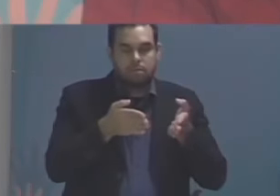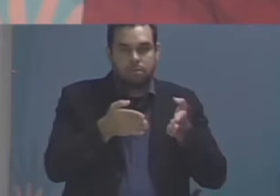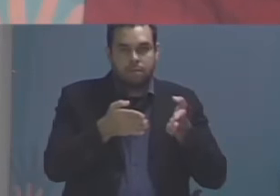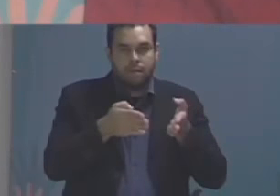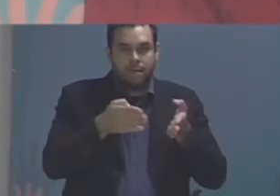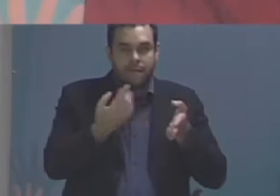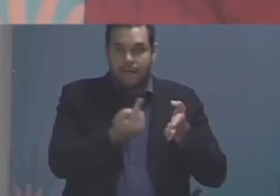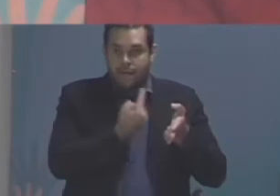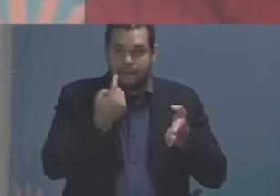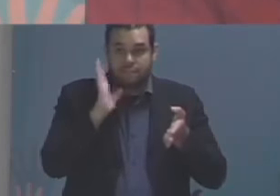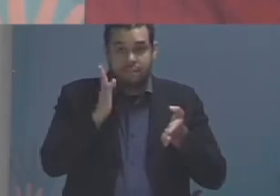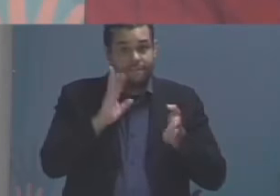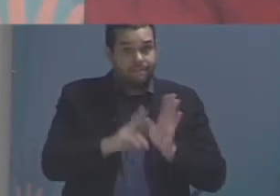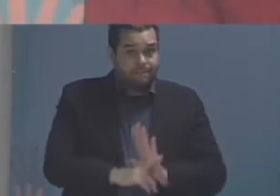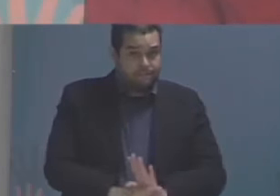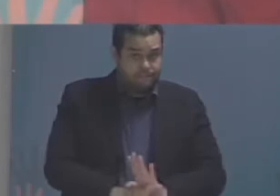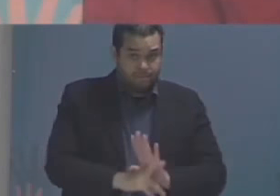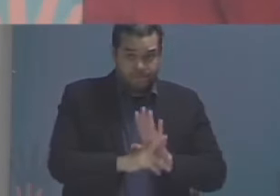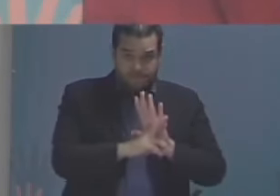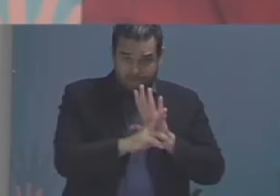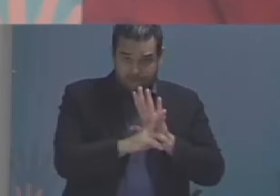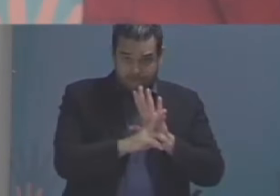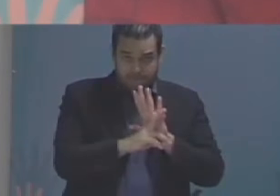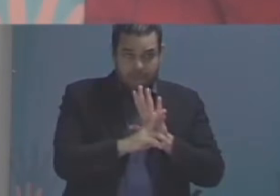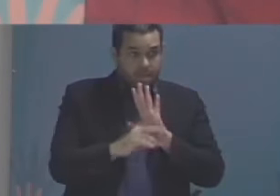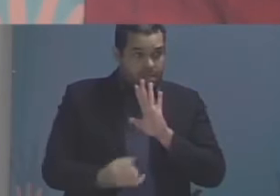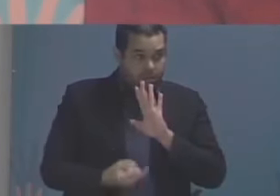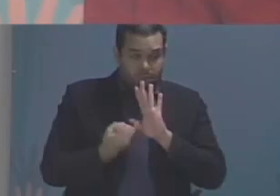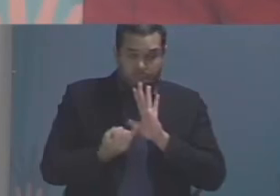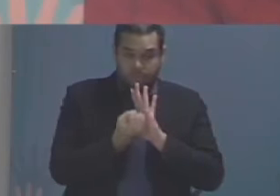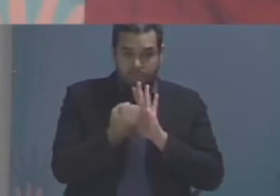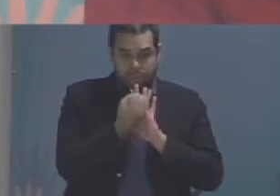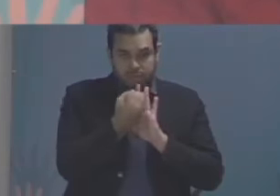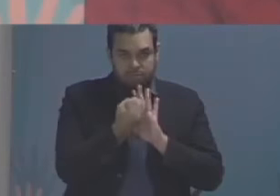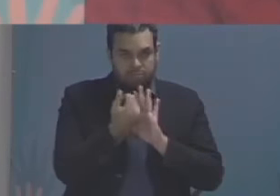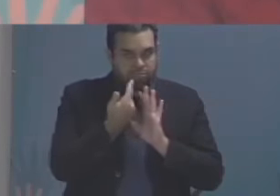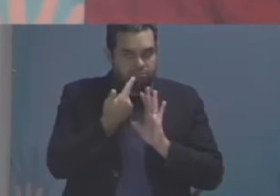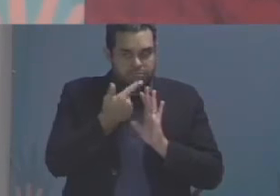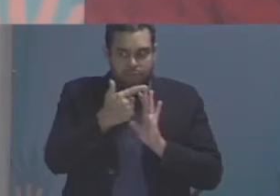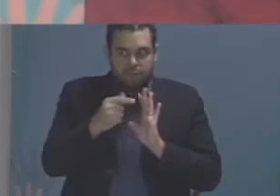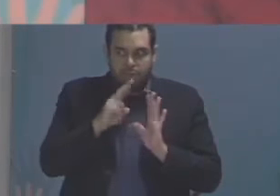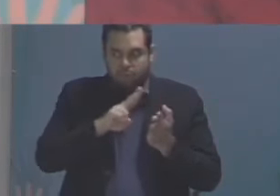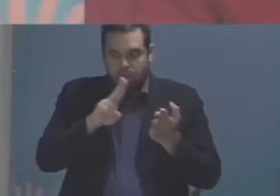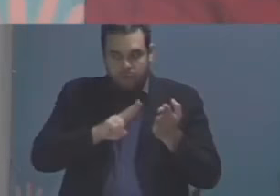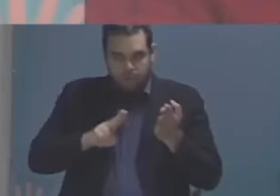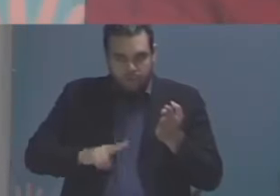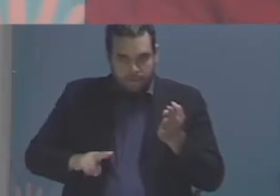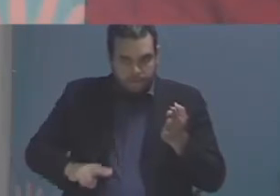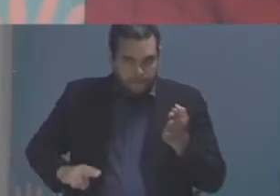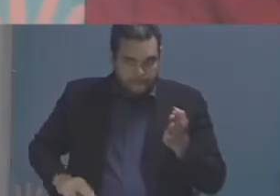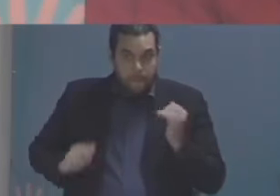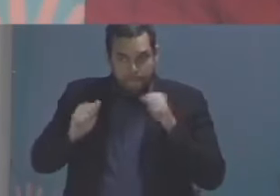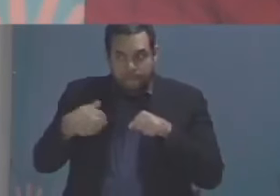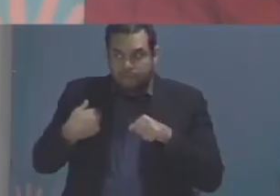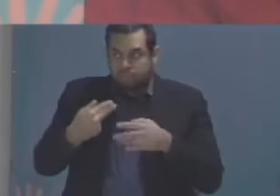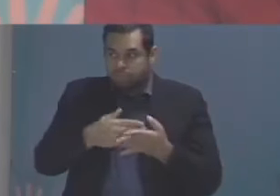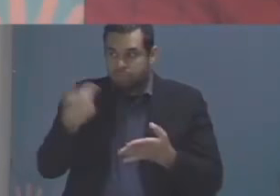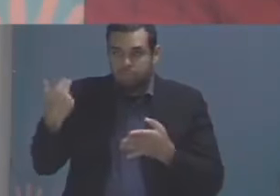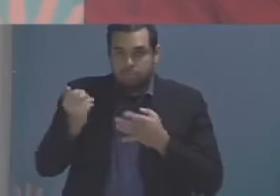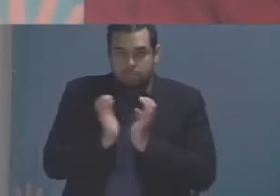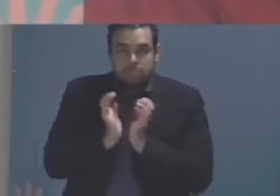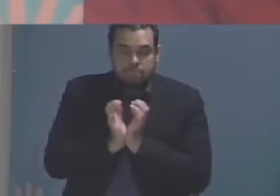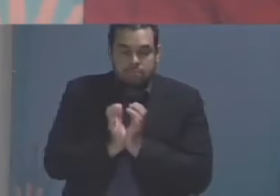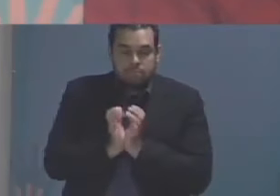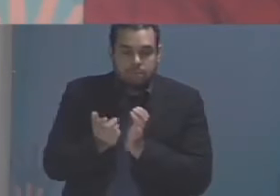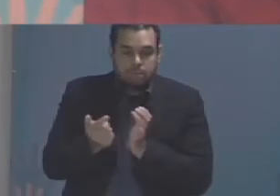que nós temos representação em muito importante. Vou citar nomes aqui, eu poderia citar nomes, inclusive, na nossa chapa, de gente